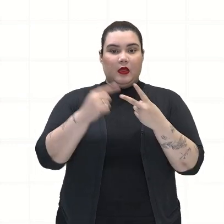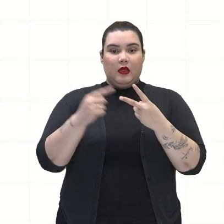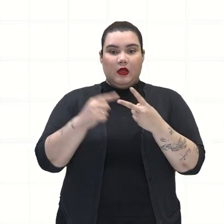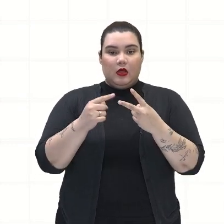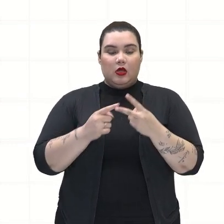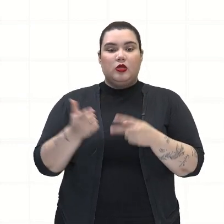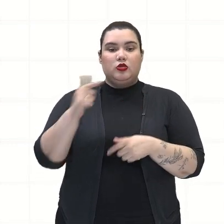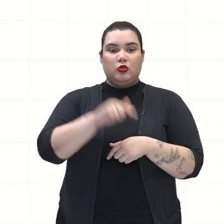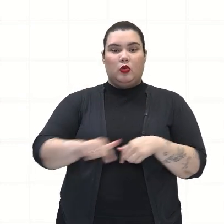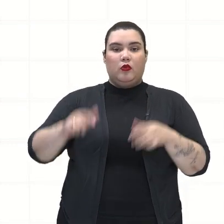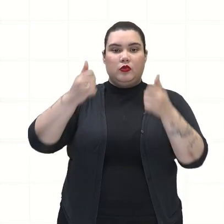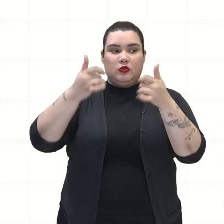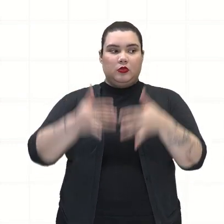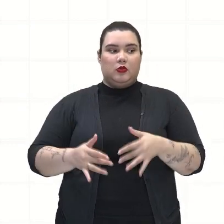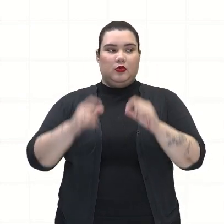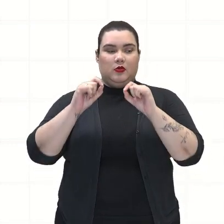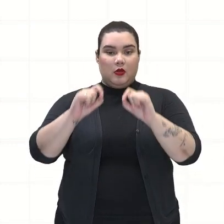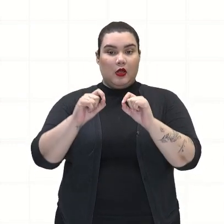das nações